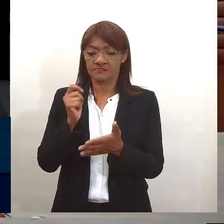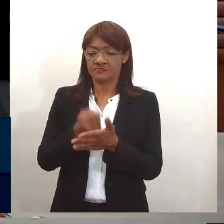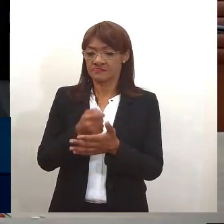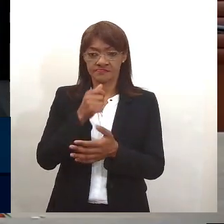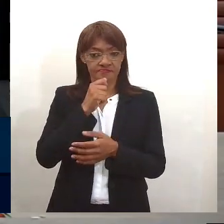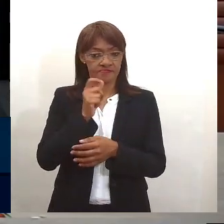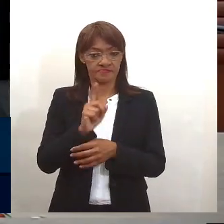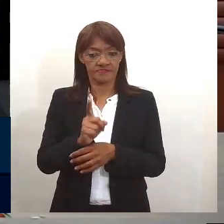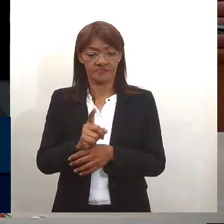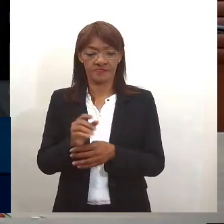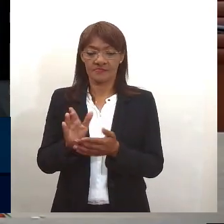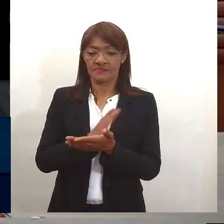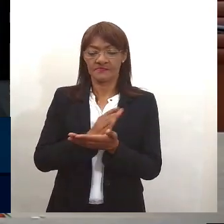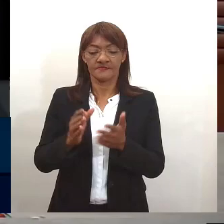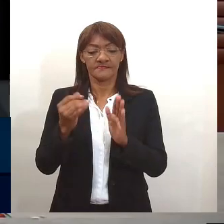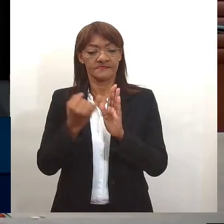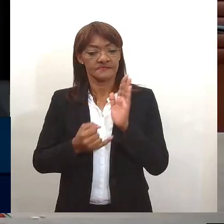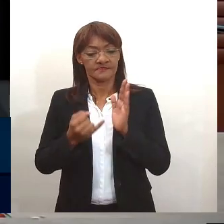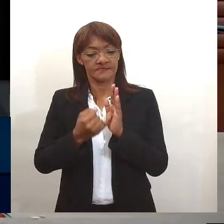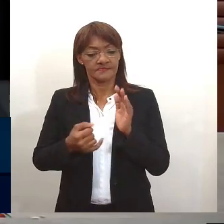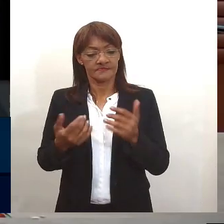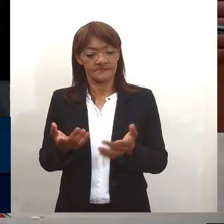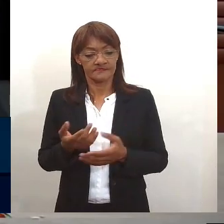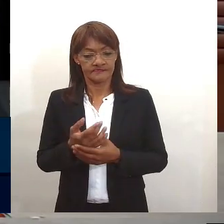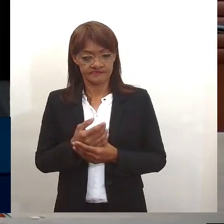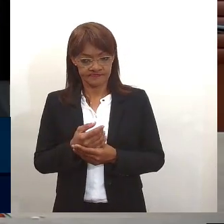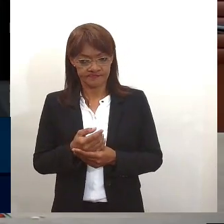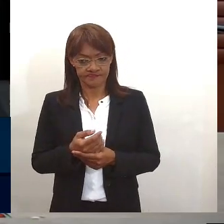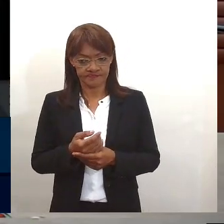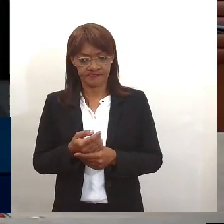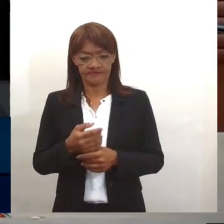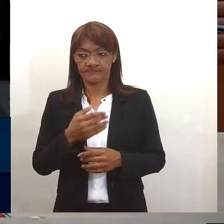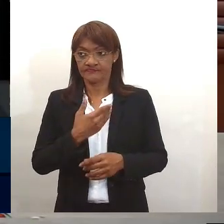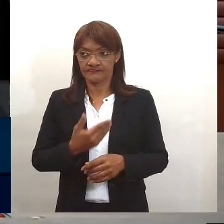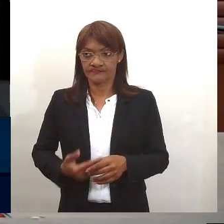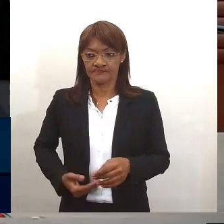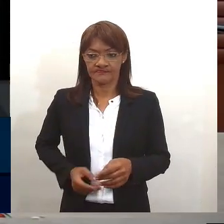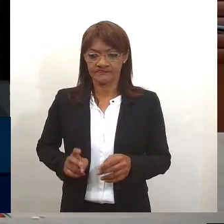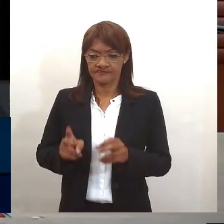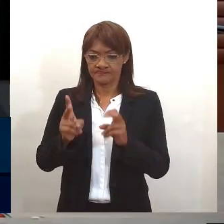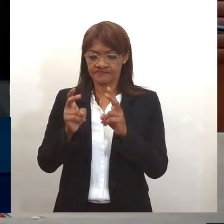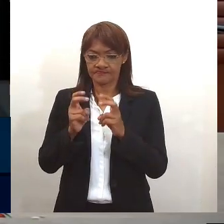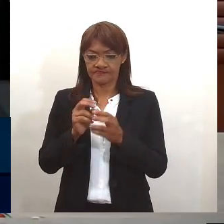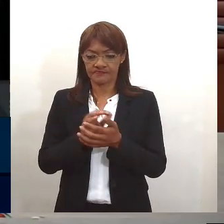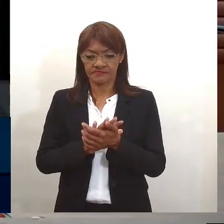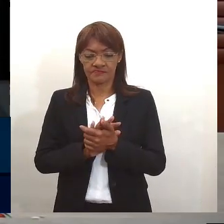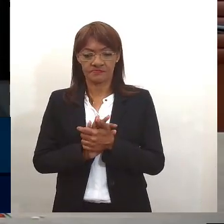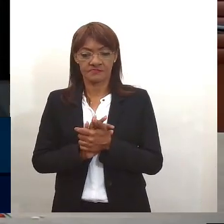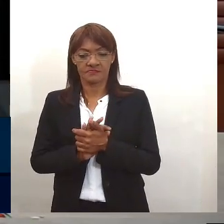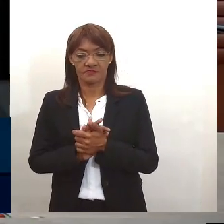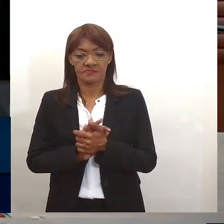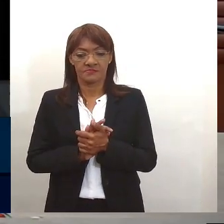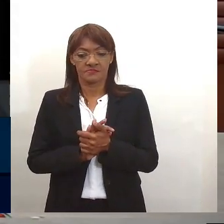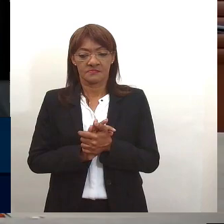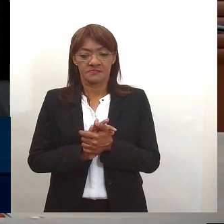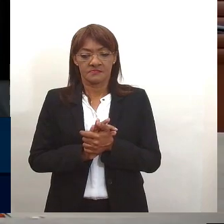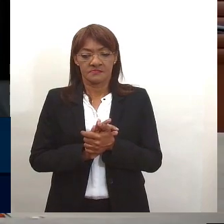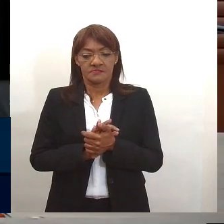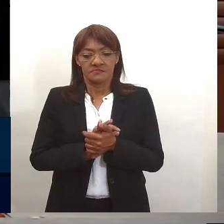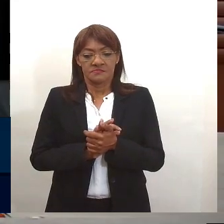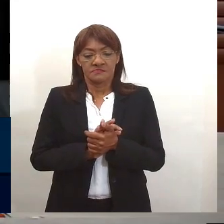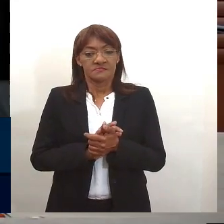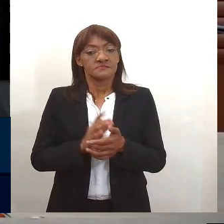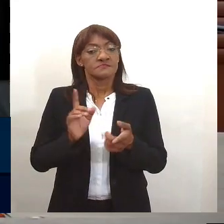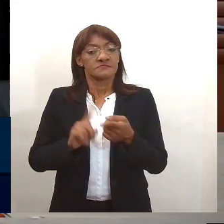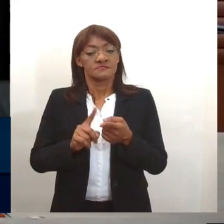governo está pensando nesse sentido? Em relação à questão também que a gente sempre